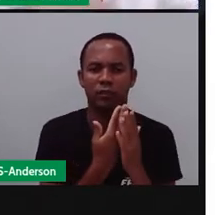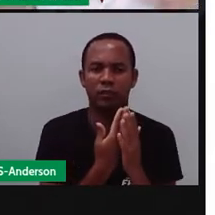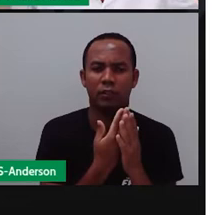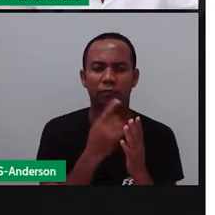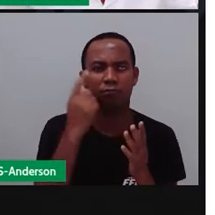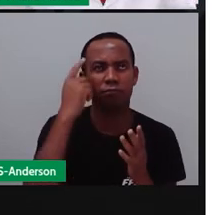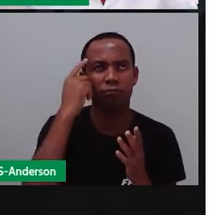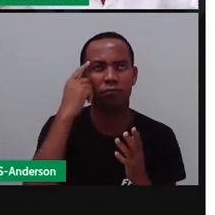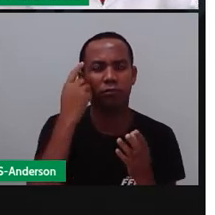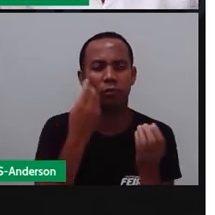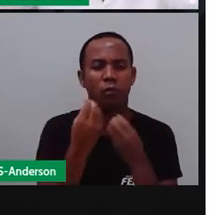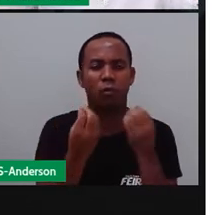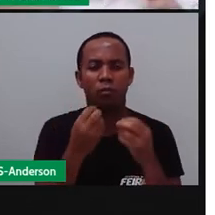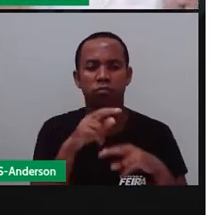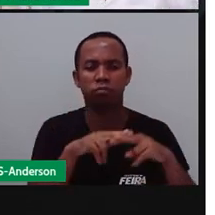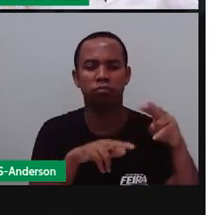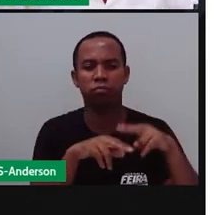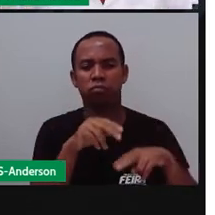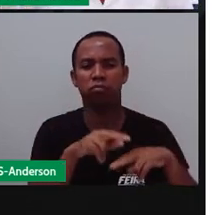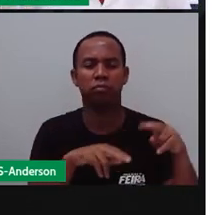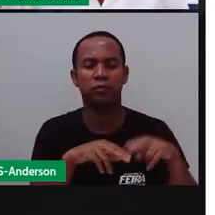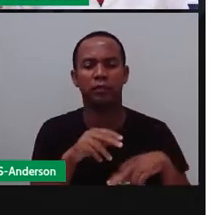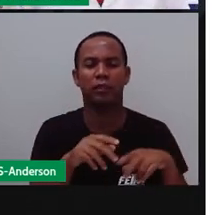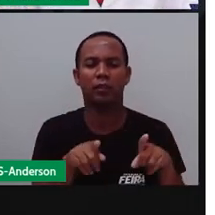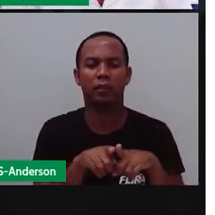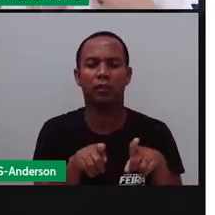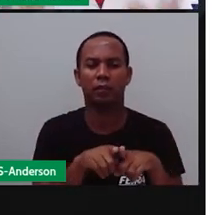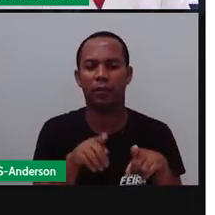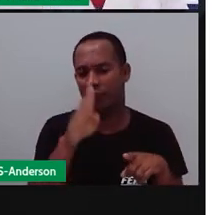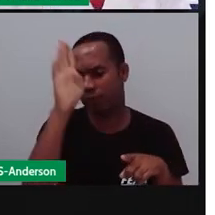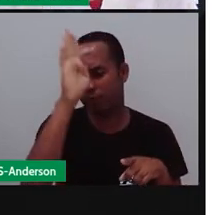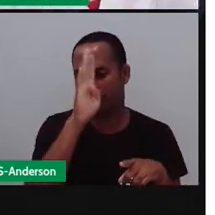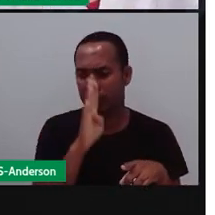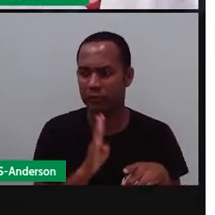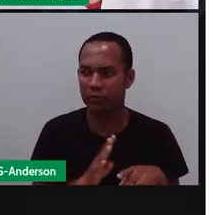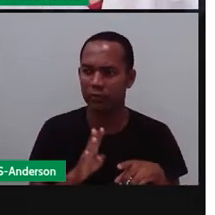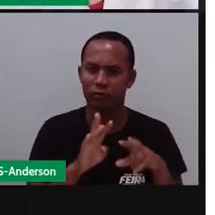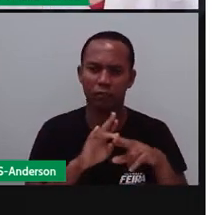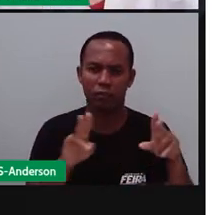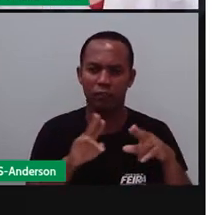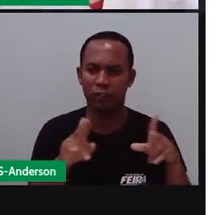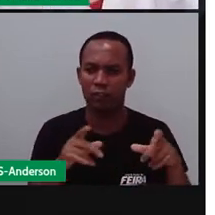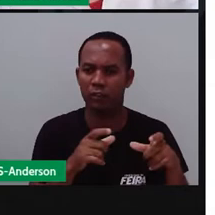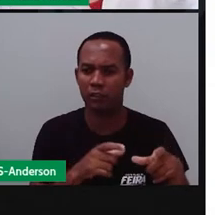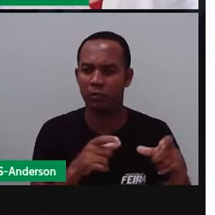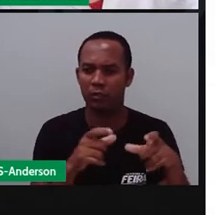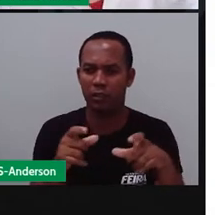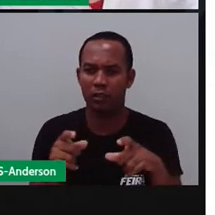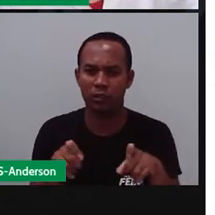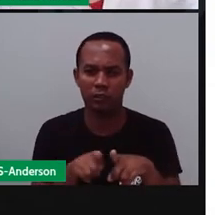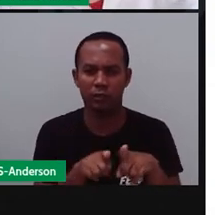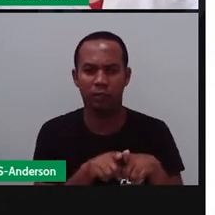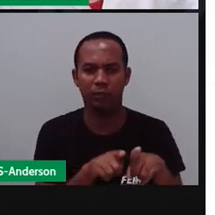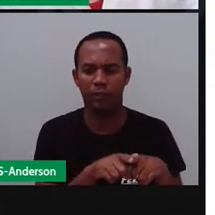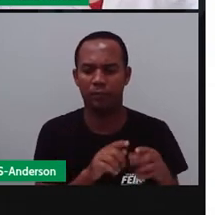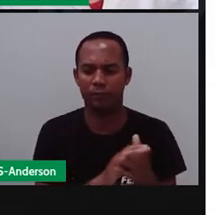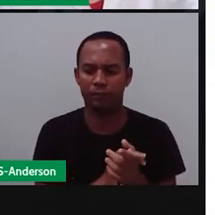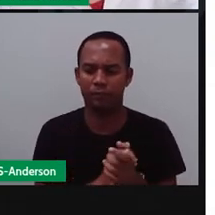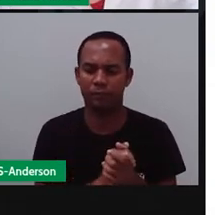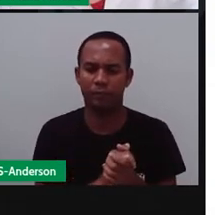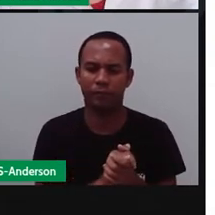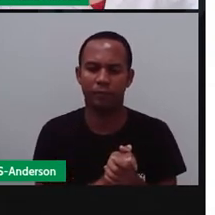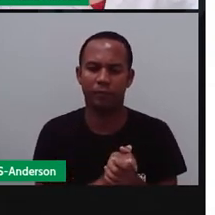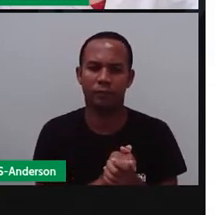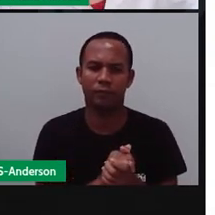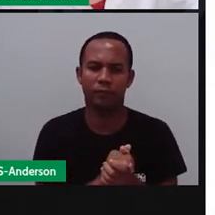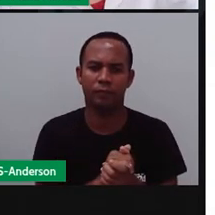dos festejos juninos aí pelo Brasil afora e as diferenças sobre isso, tá? Não achem que eu não vou falar sobre isso, não,